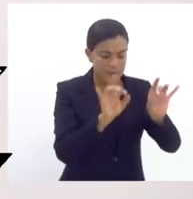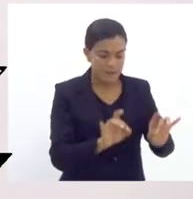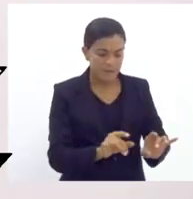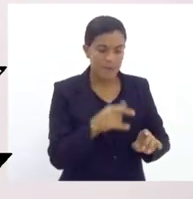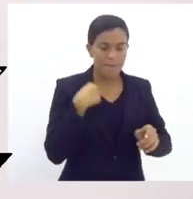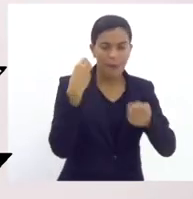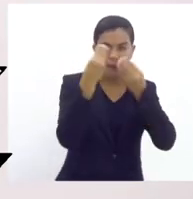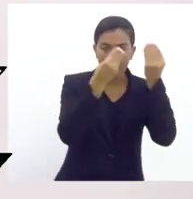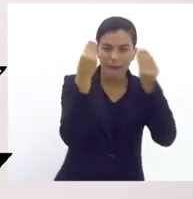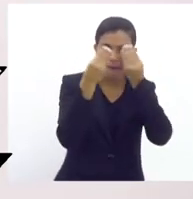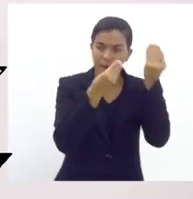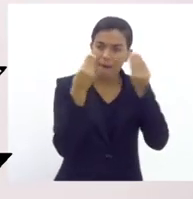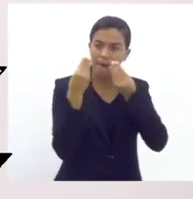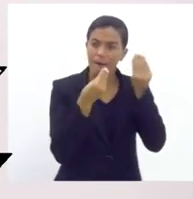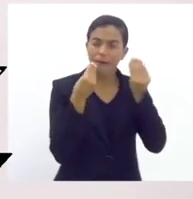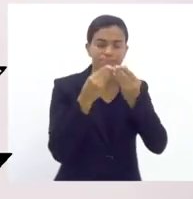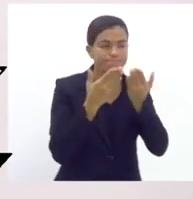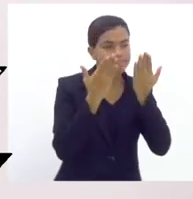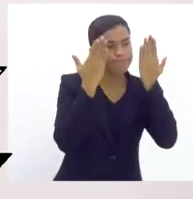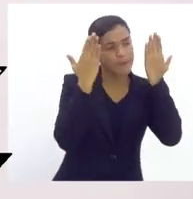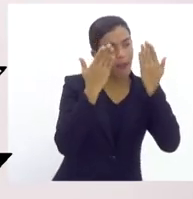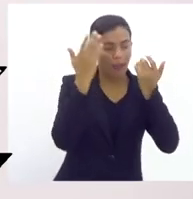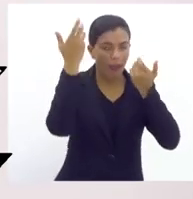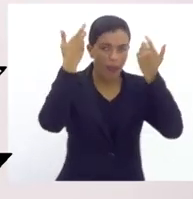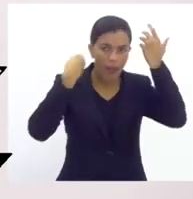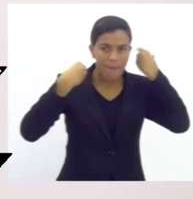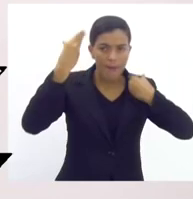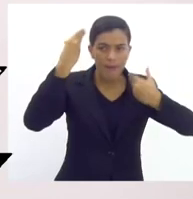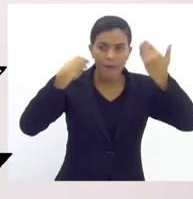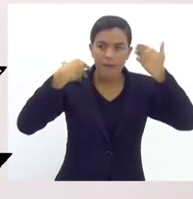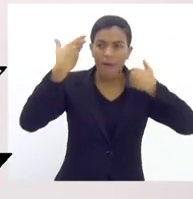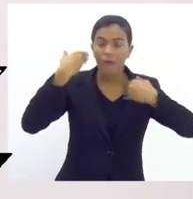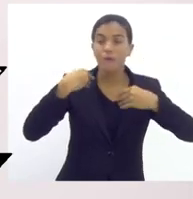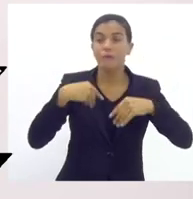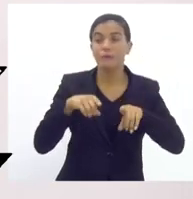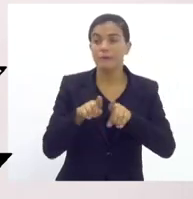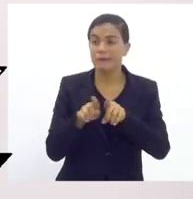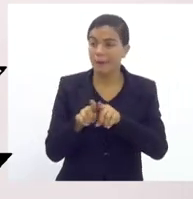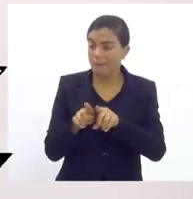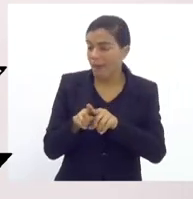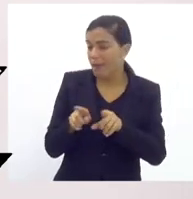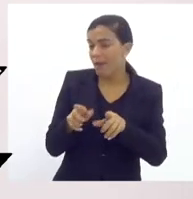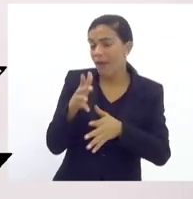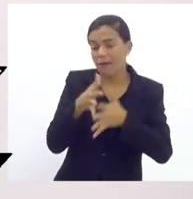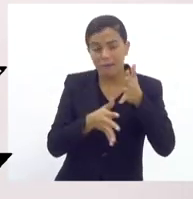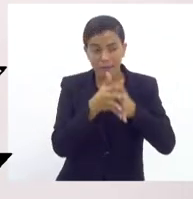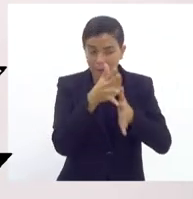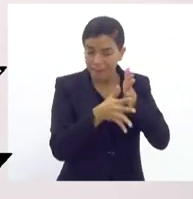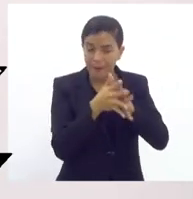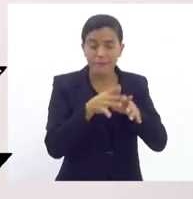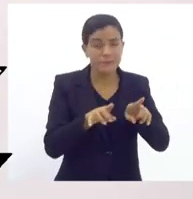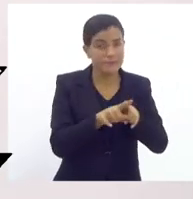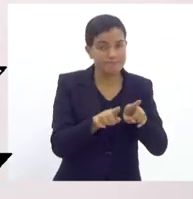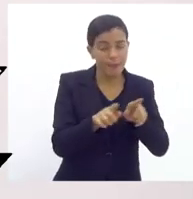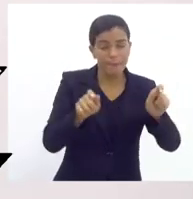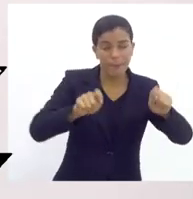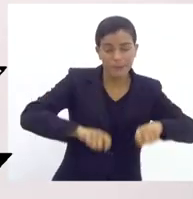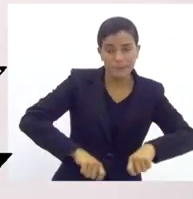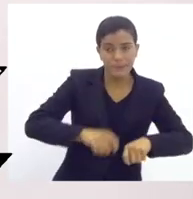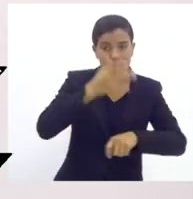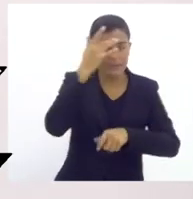com maquiagem né cabelo né E que atravancam tanto né também a possibilidade